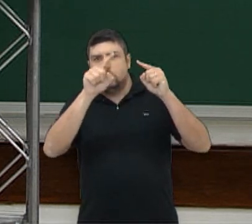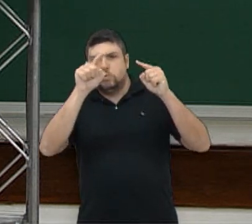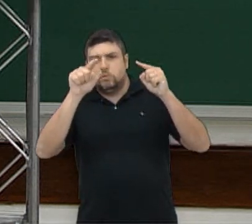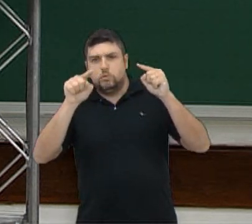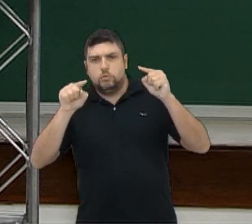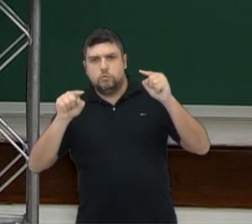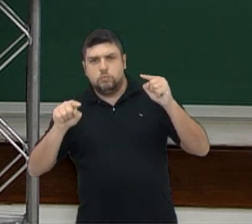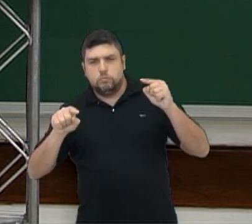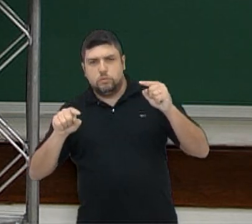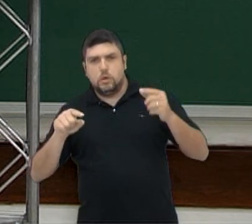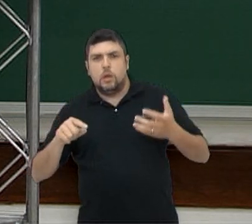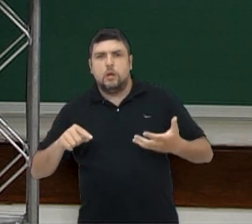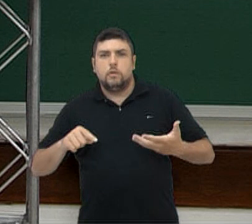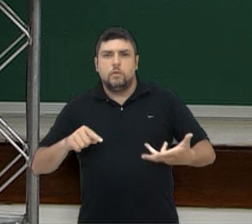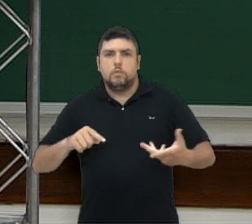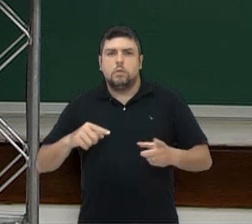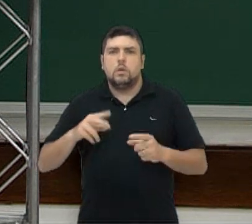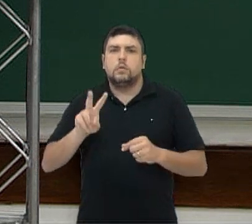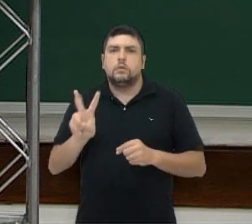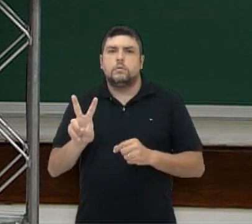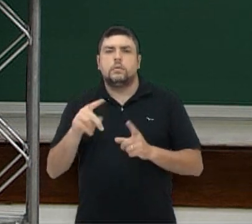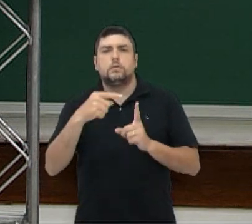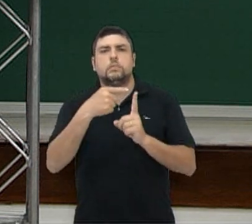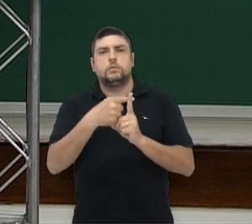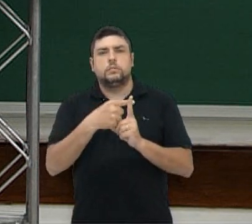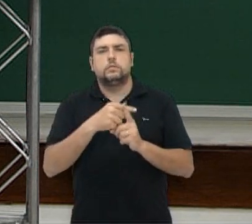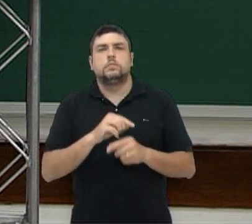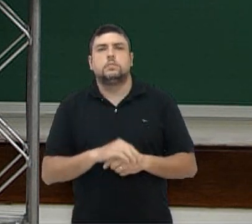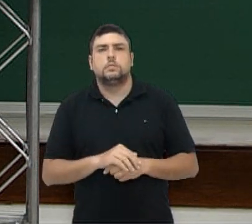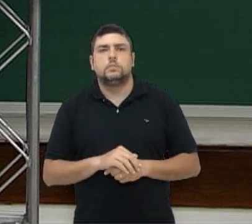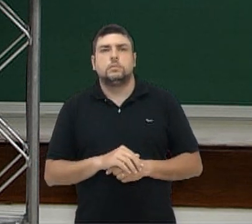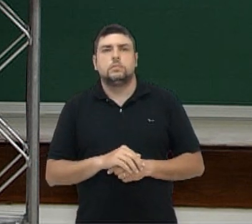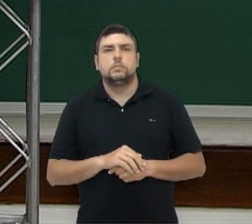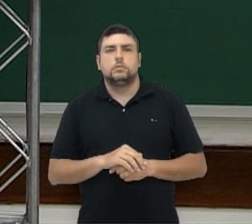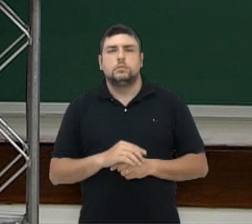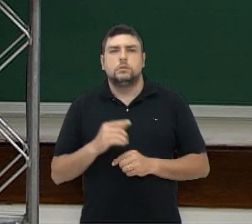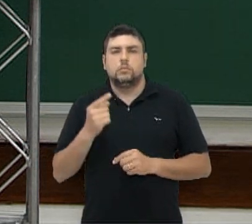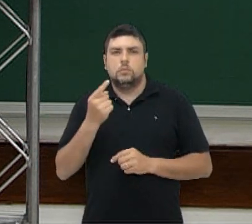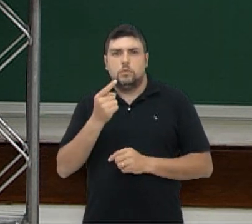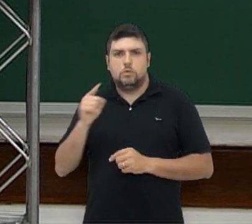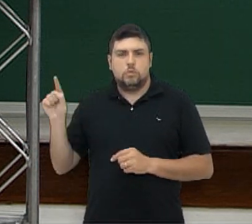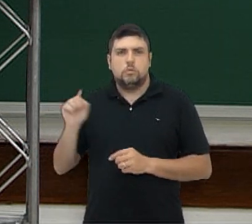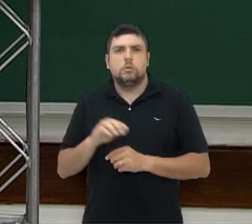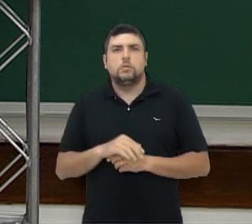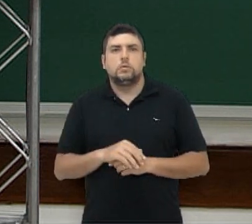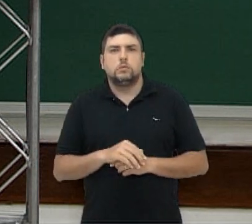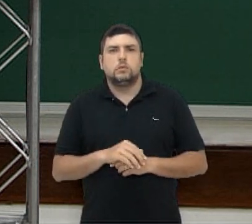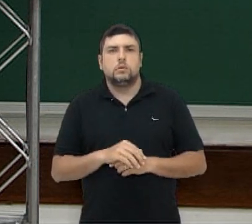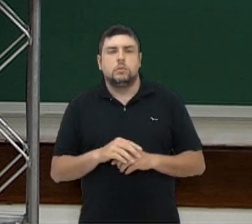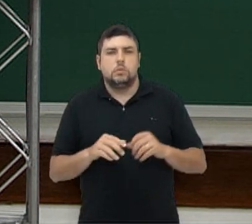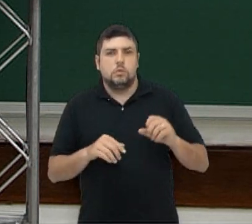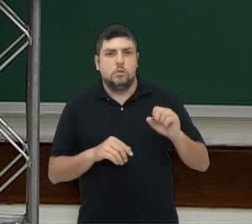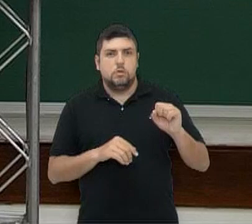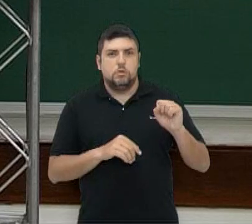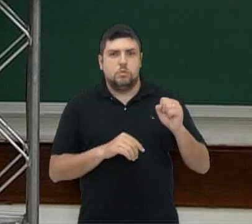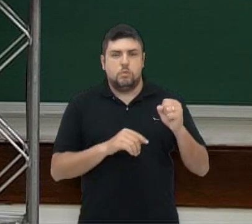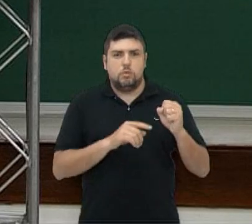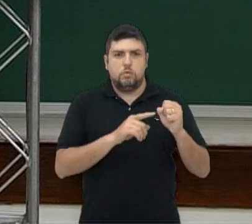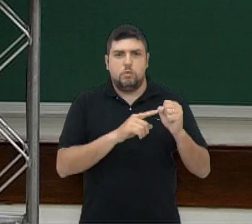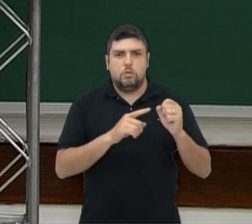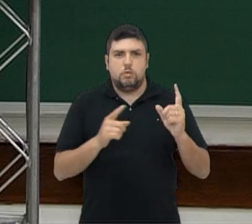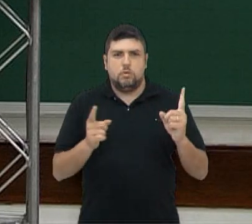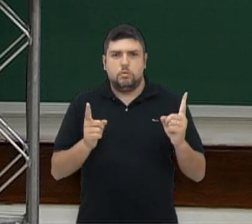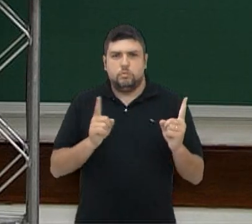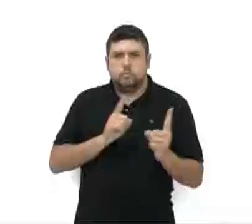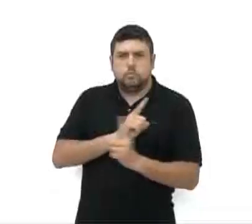da velocidade. E a última parte, gente, para a gente finalizar aqui, ó, ele fala que no instante 8 ele inverte o